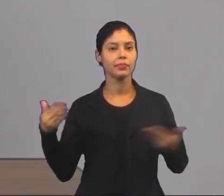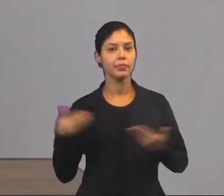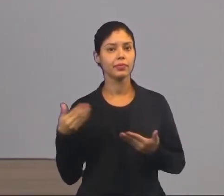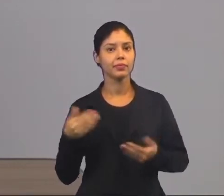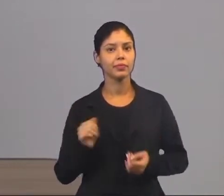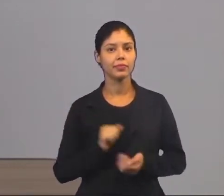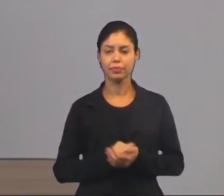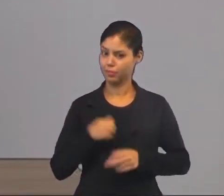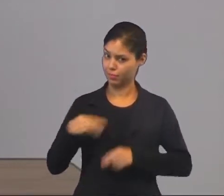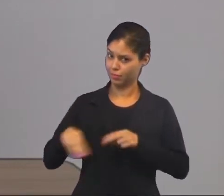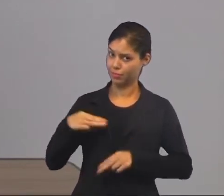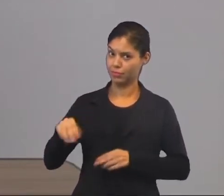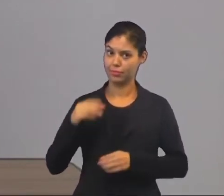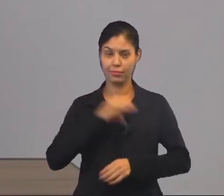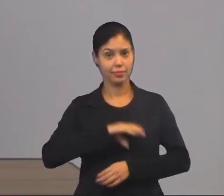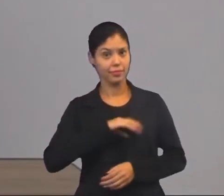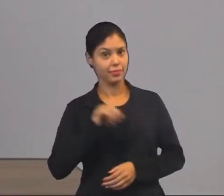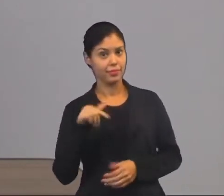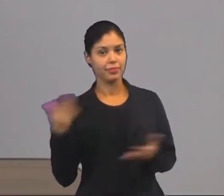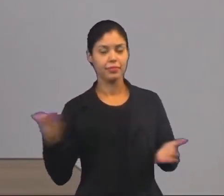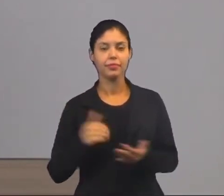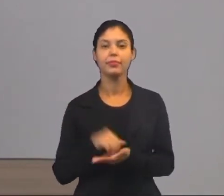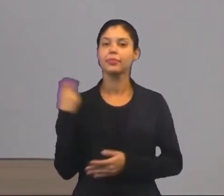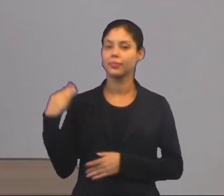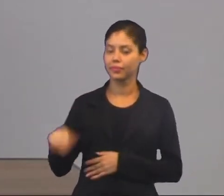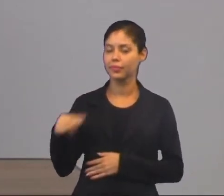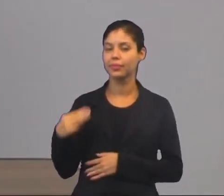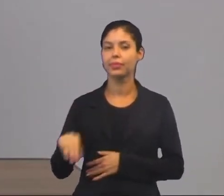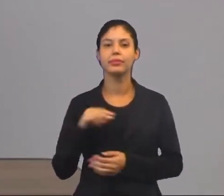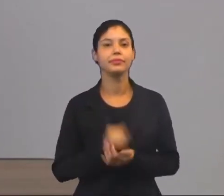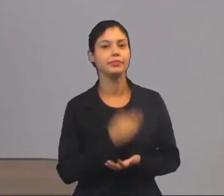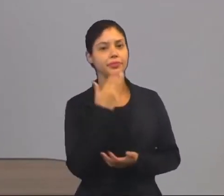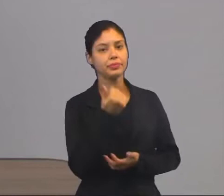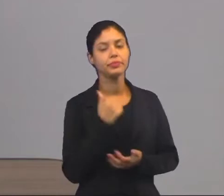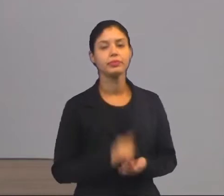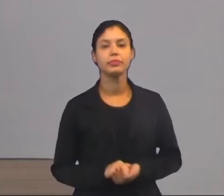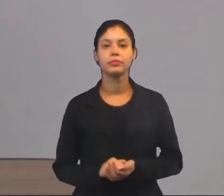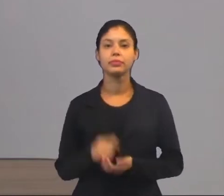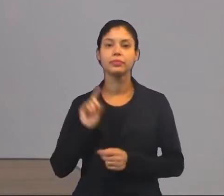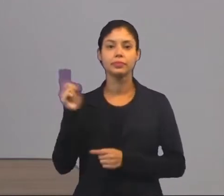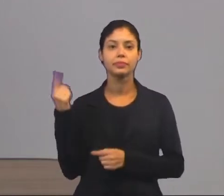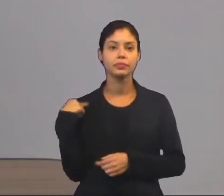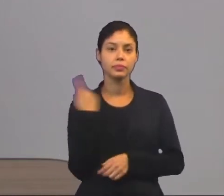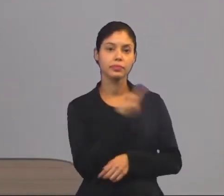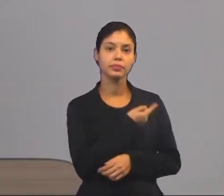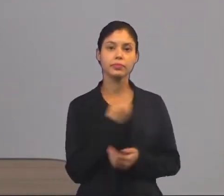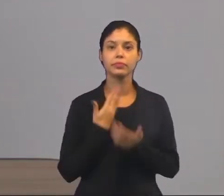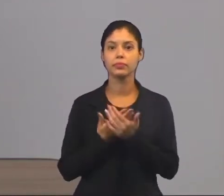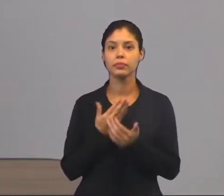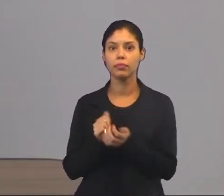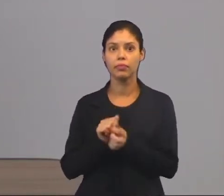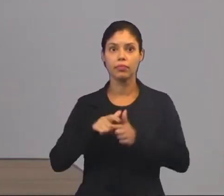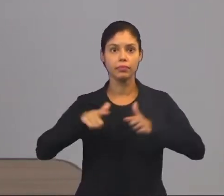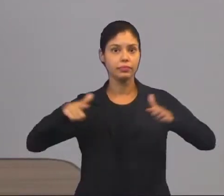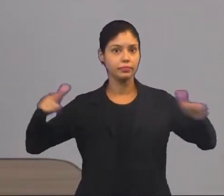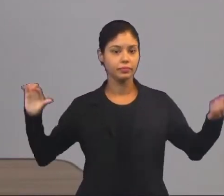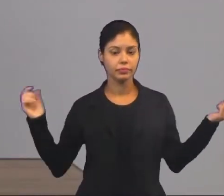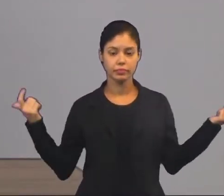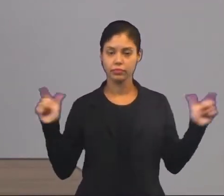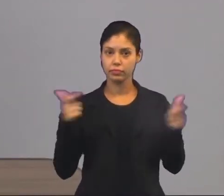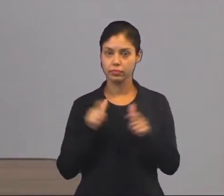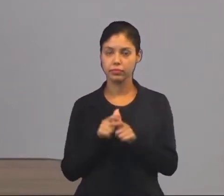estou confundindo matemática com língua portuguesa, né? Mas é matemática, tá bom? E nós vamos estudar sobre ampliação e redução